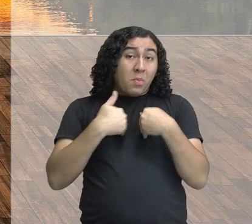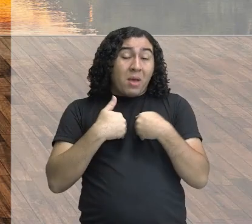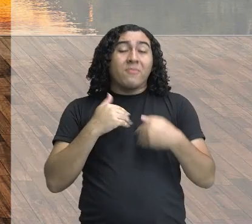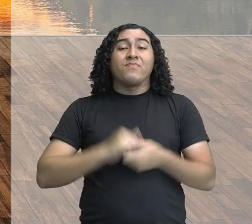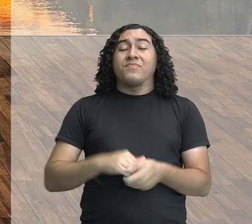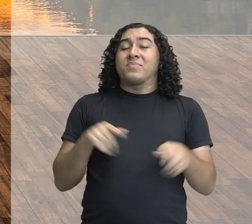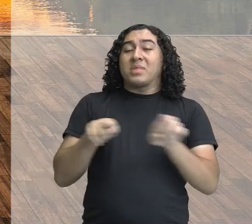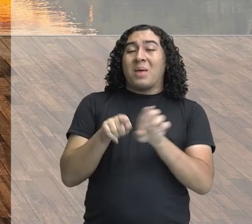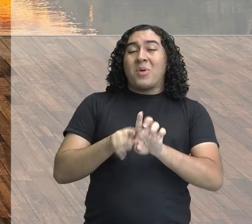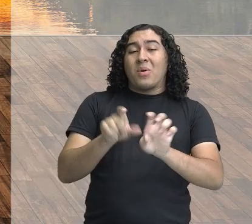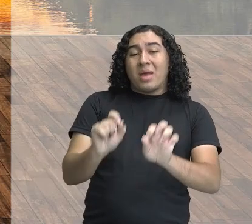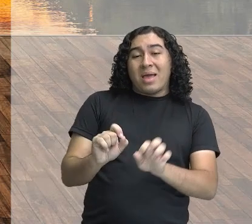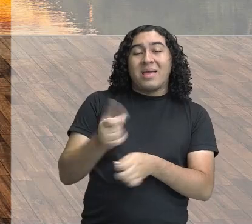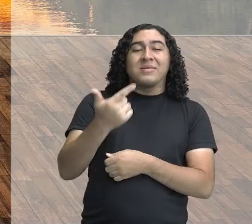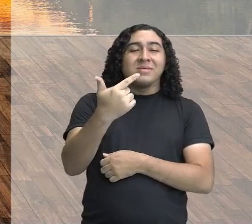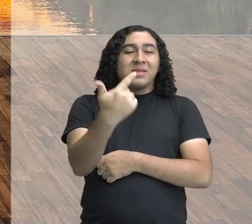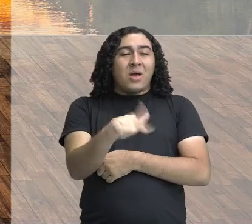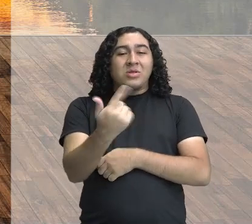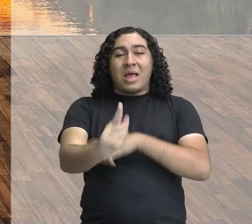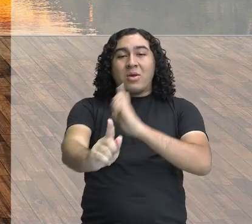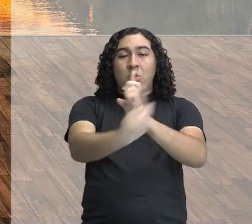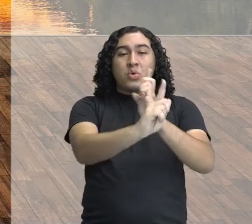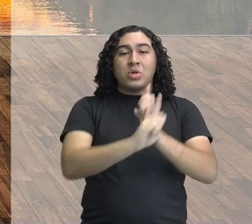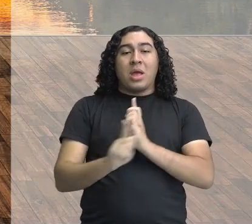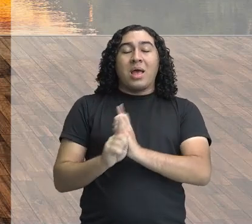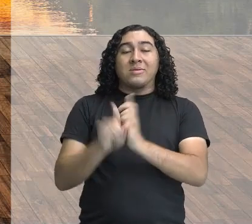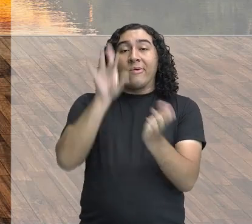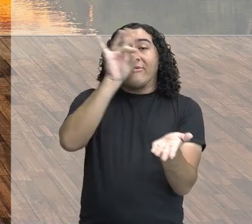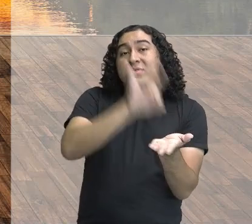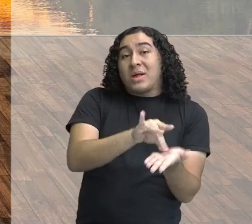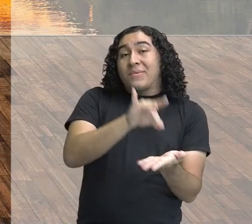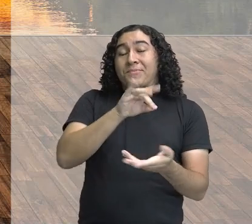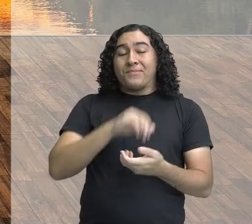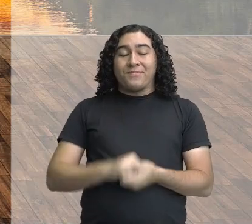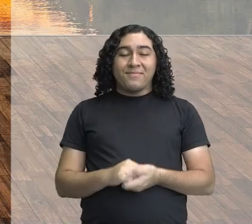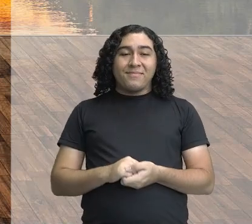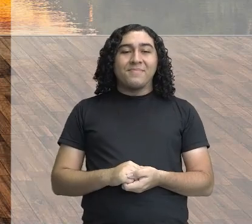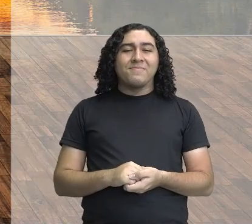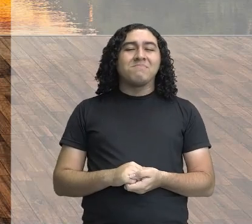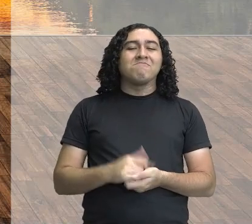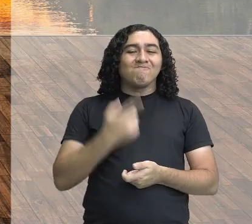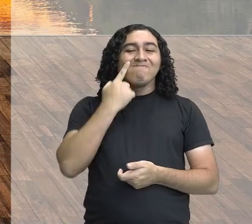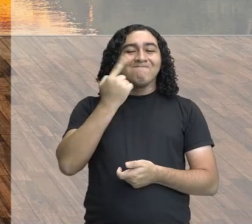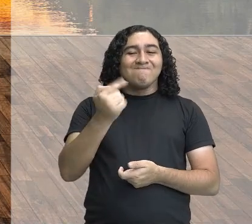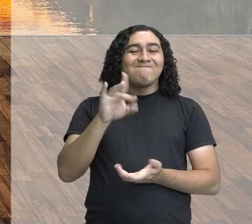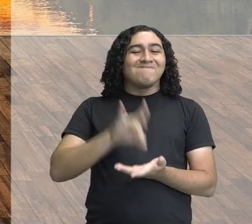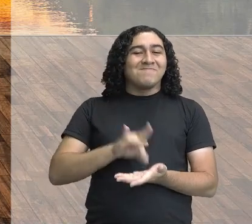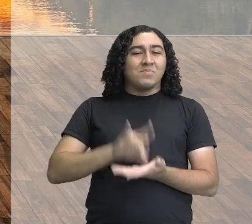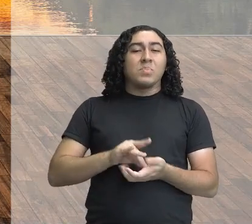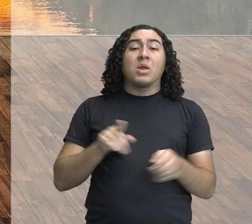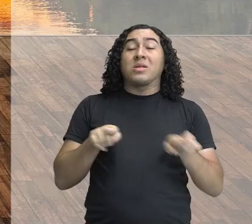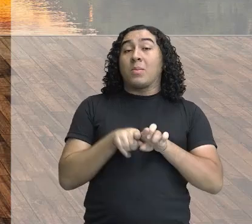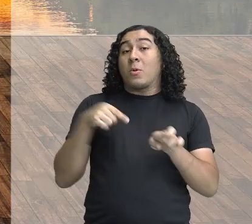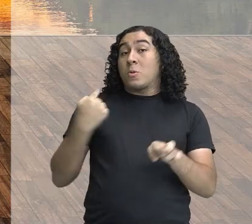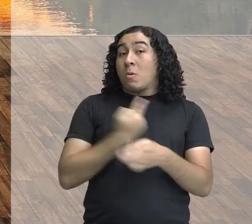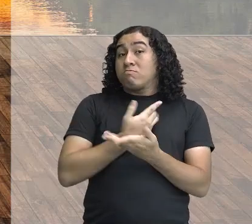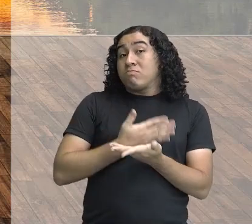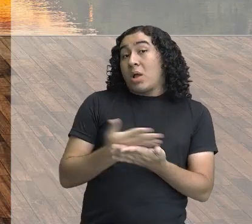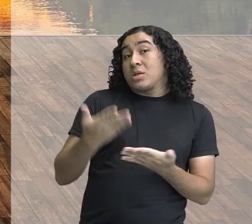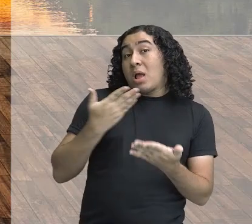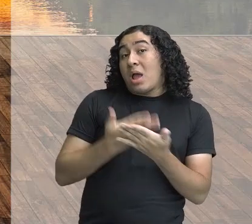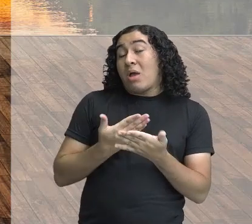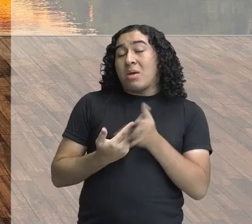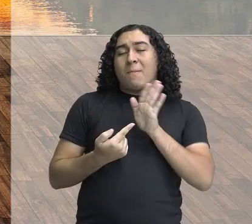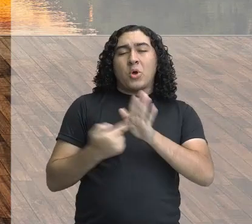ainda, professora, não foram identificadas oficialmente. Olha só que interessante, né? E a gente inicia a aula trazendo